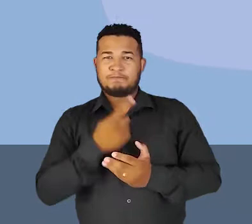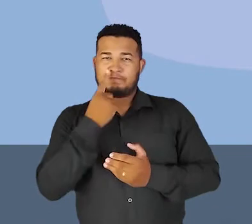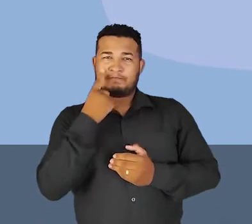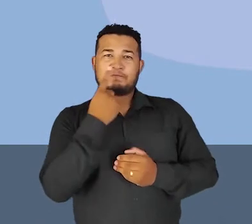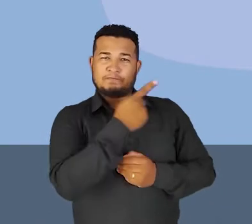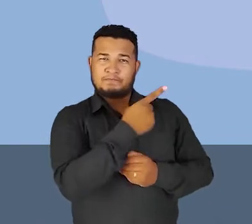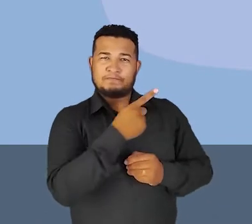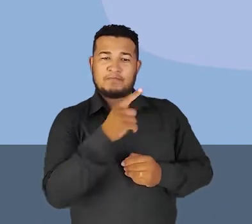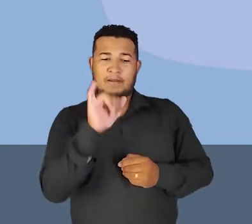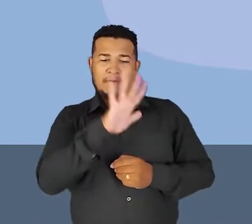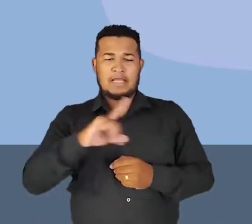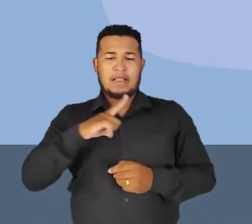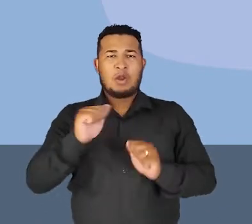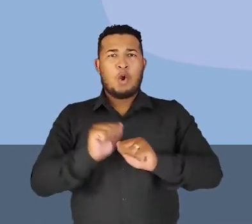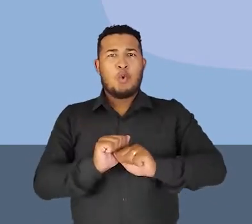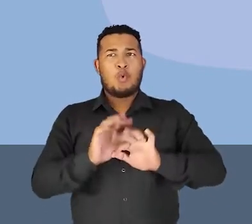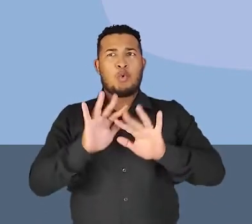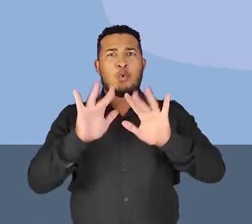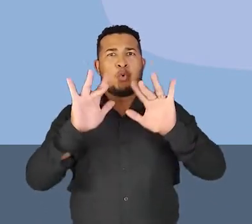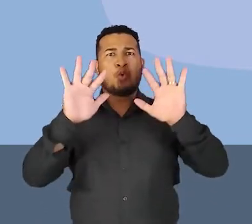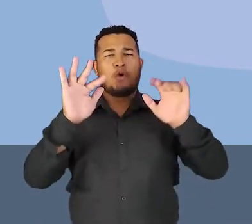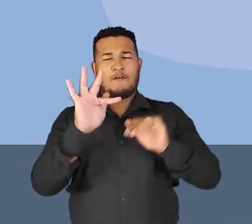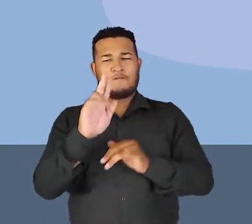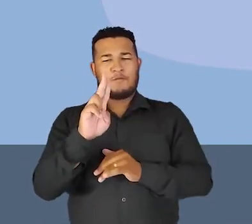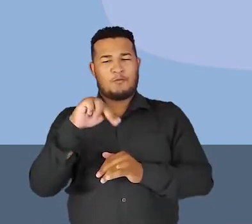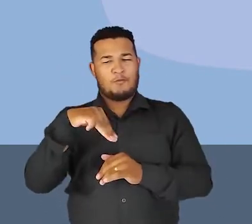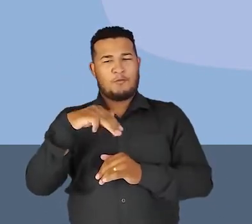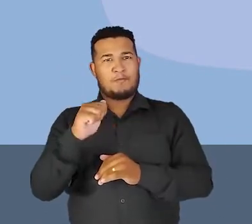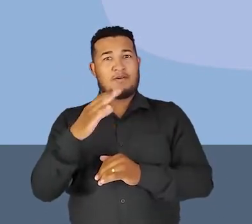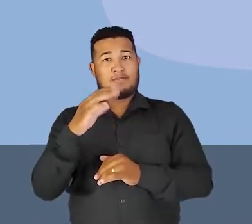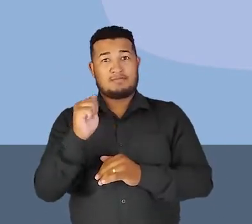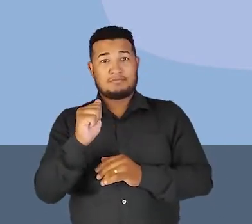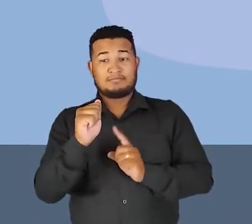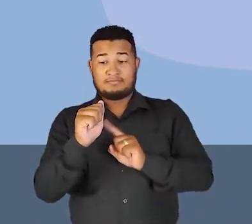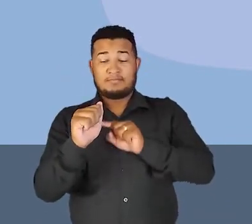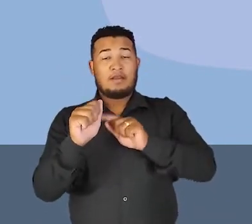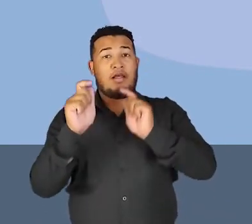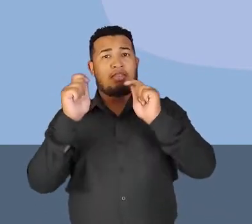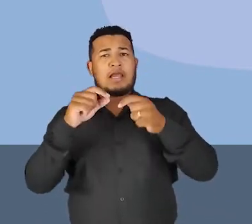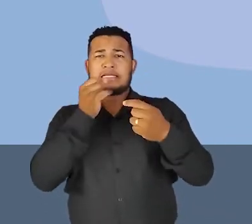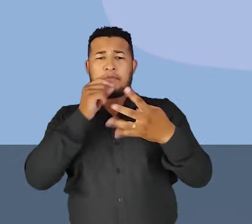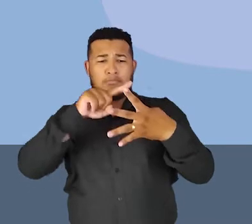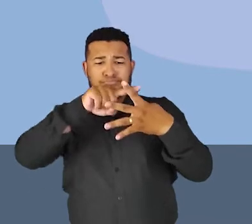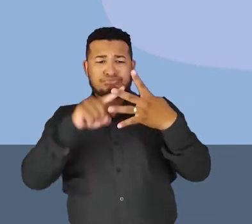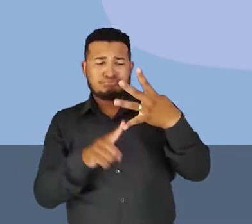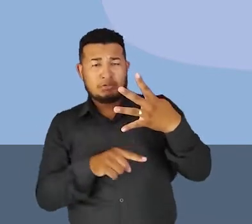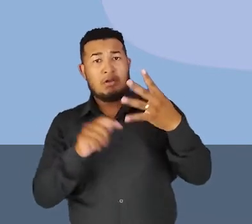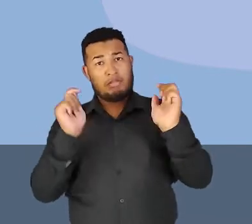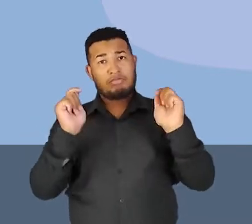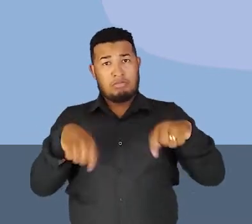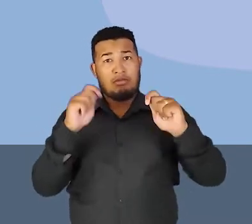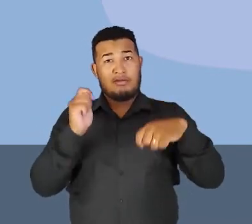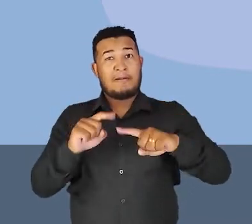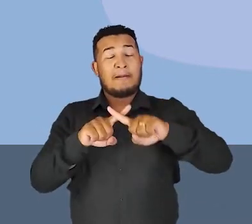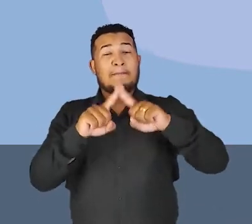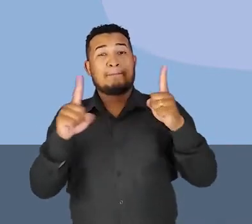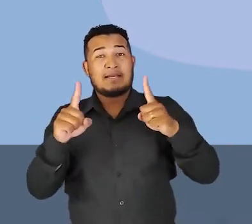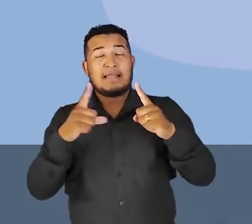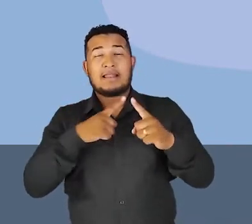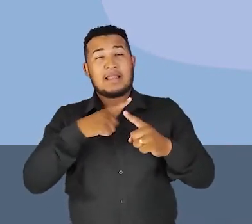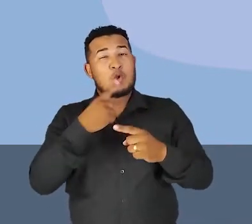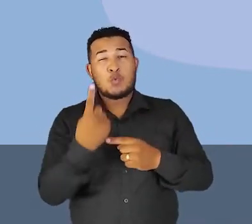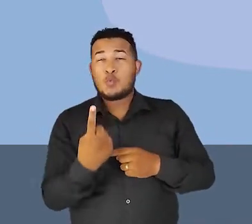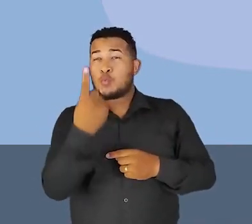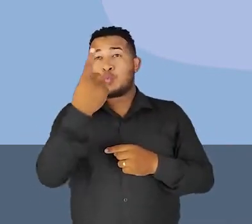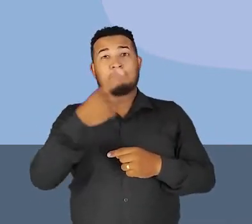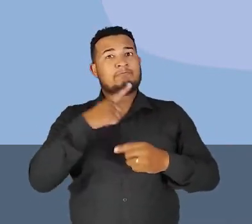nesta figura nós temos a fumaça. Segundo Aristóteles, a fumaça poderia ter os 4 elementos, mas teria um